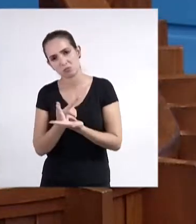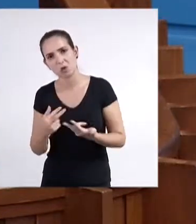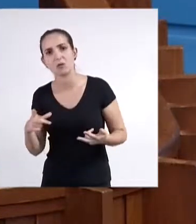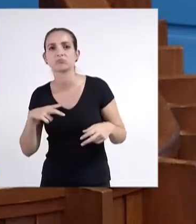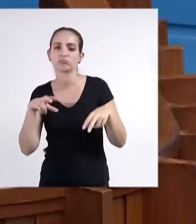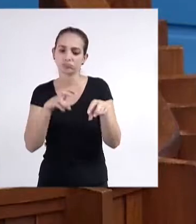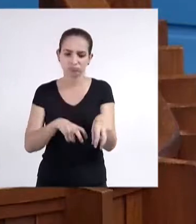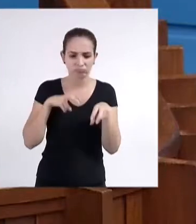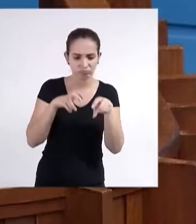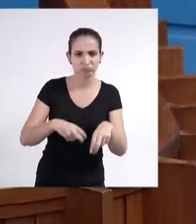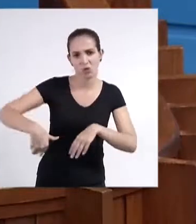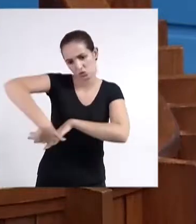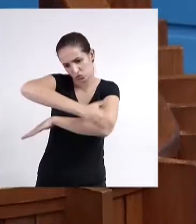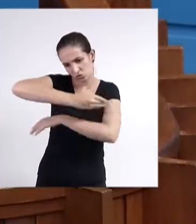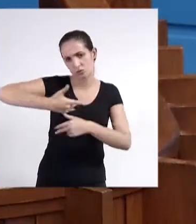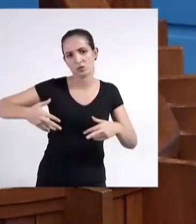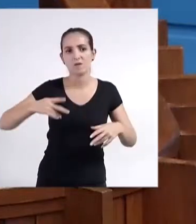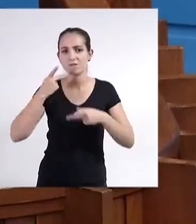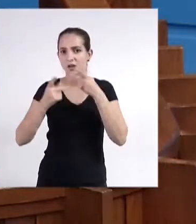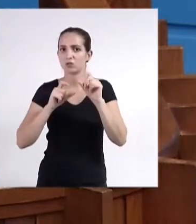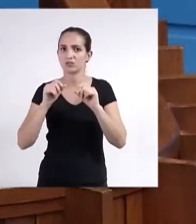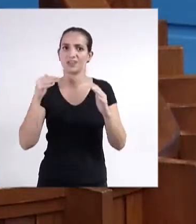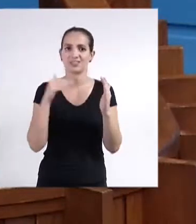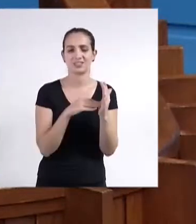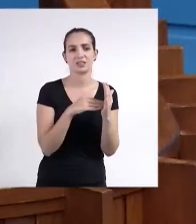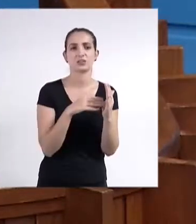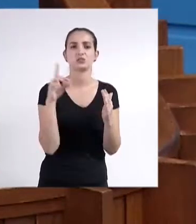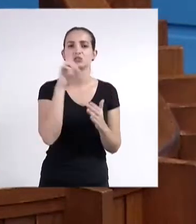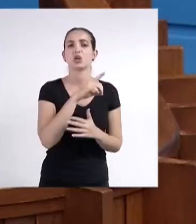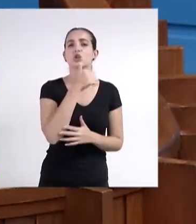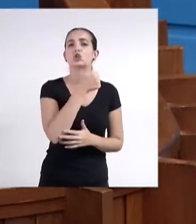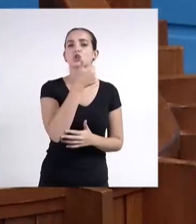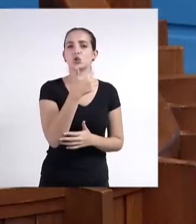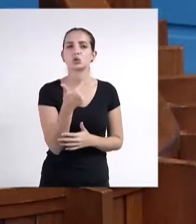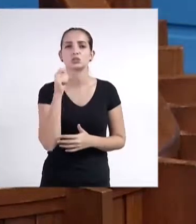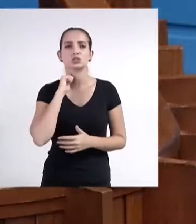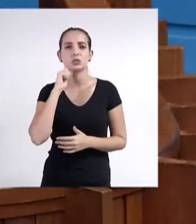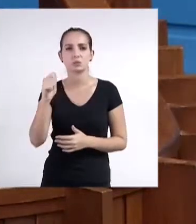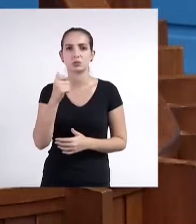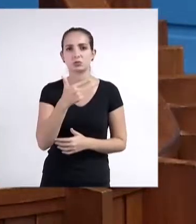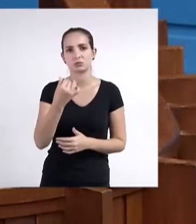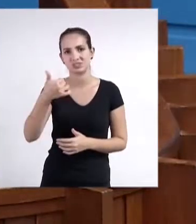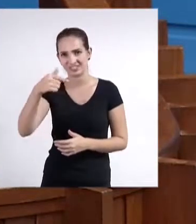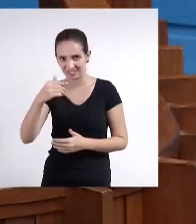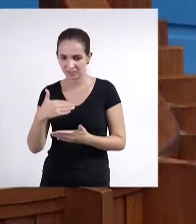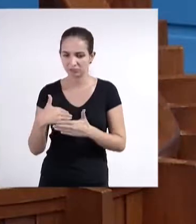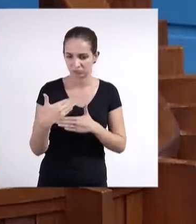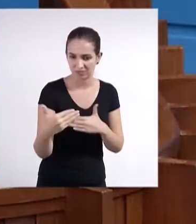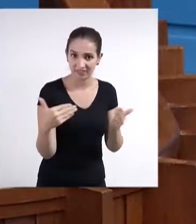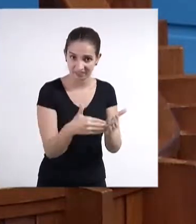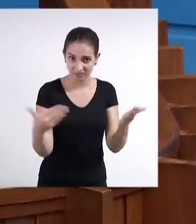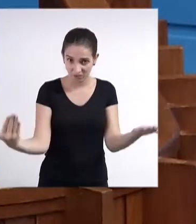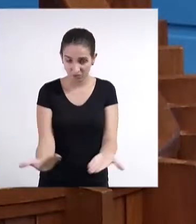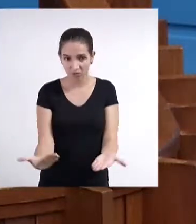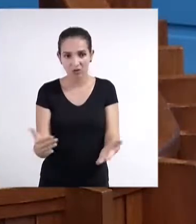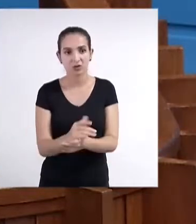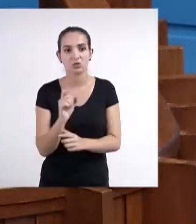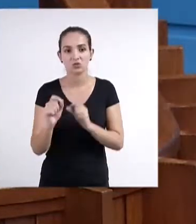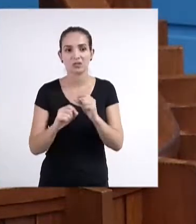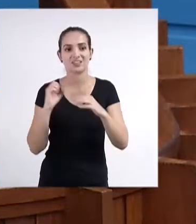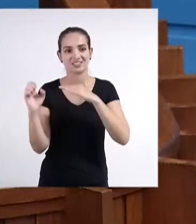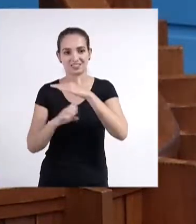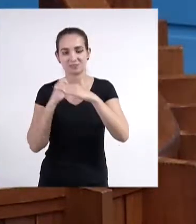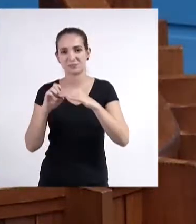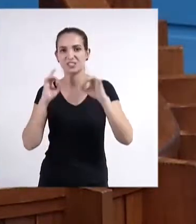Sul, alerta que desde 12 de abril de 2017, as empresas que prestam serviços para a CCR